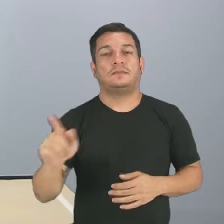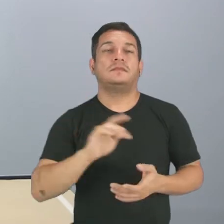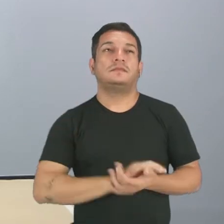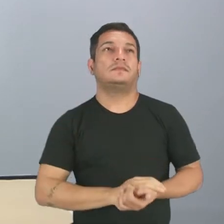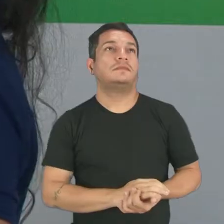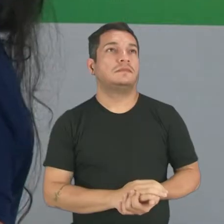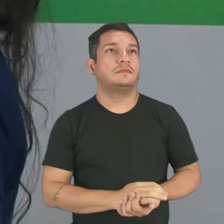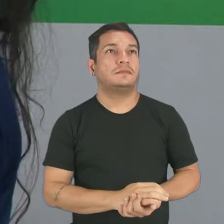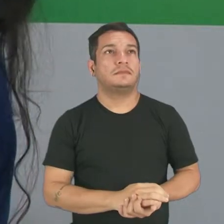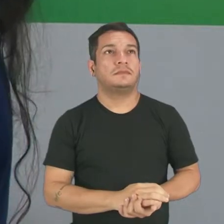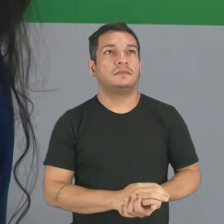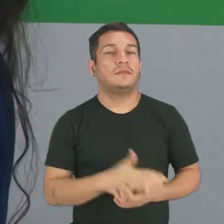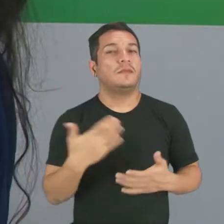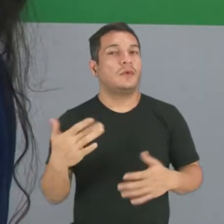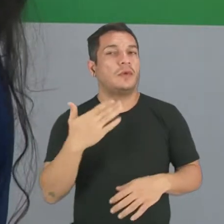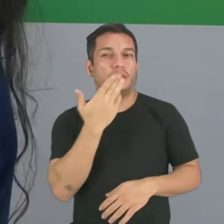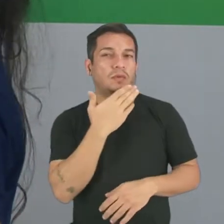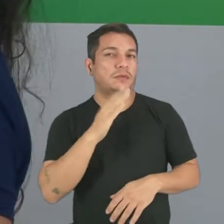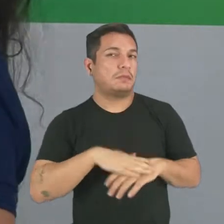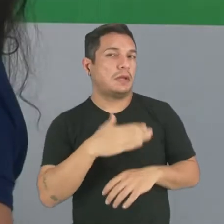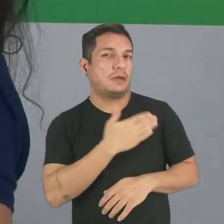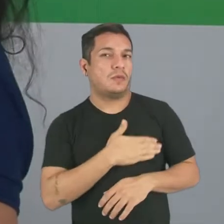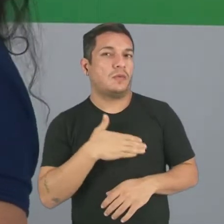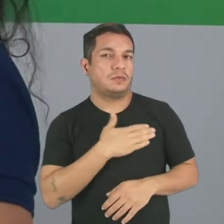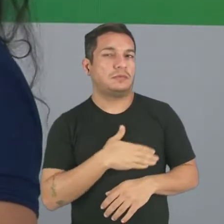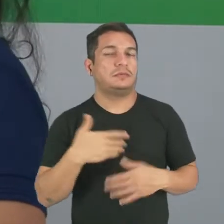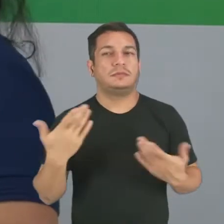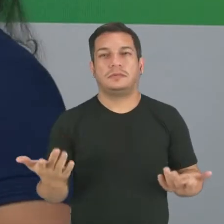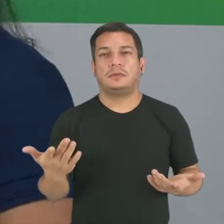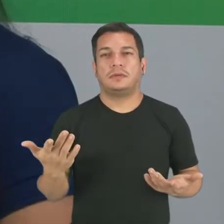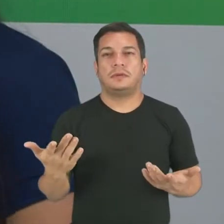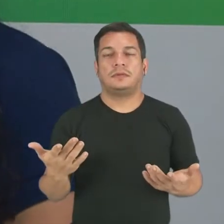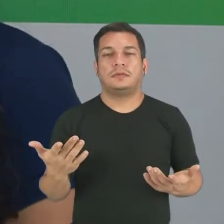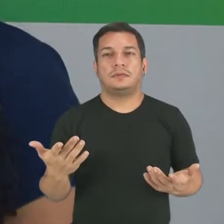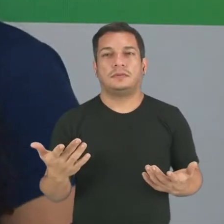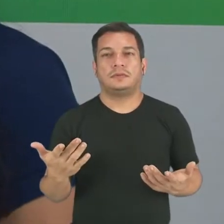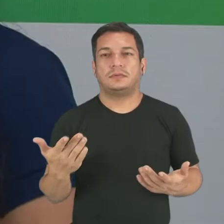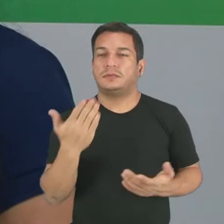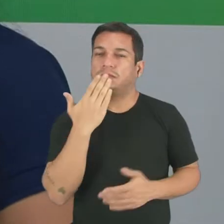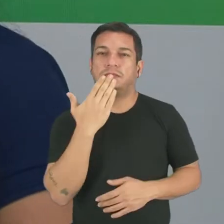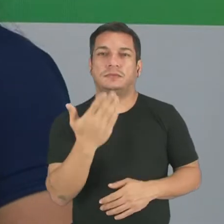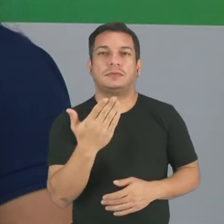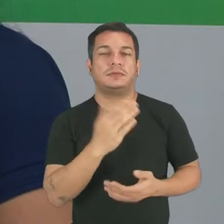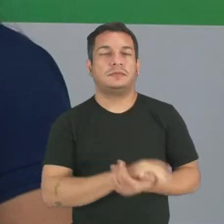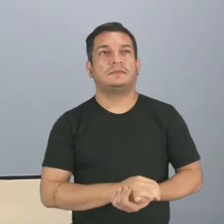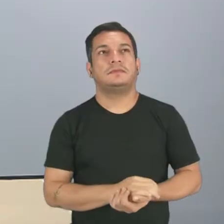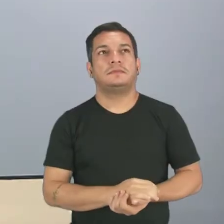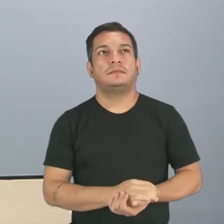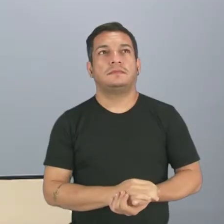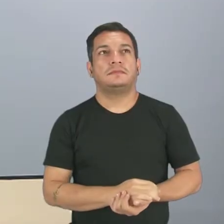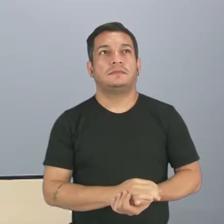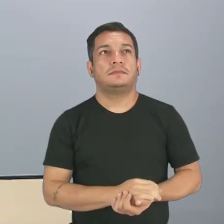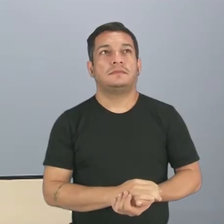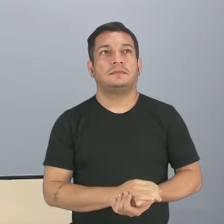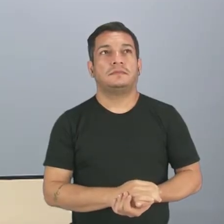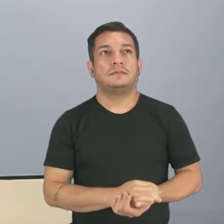Vamos lá? Olhe para cá e você vai me dizer qual foi o doce preferido.